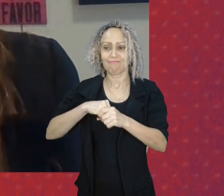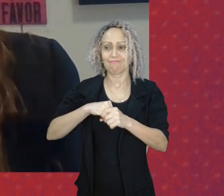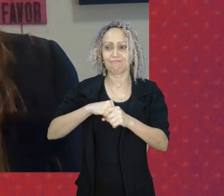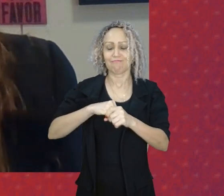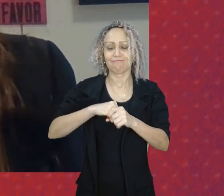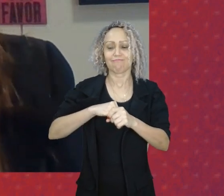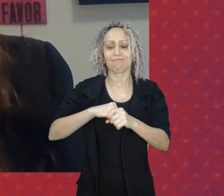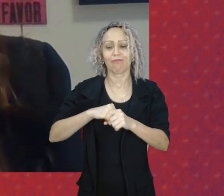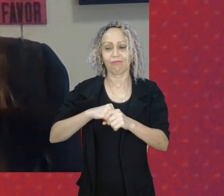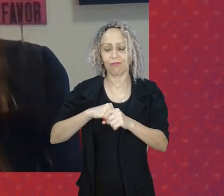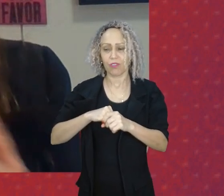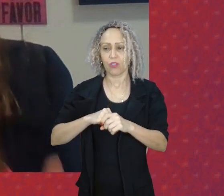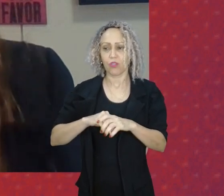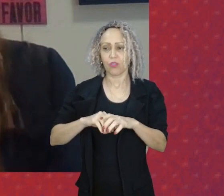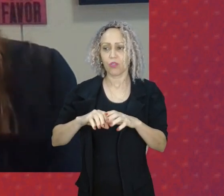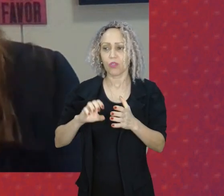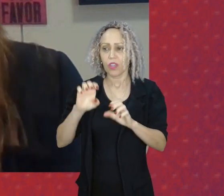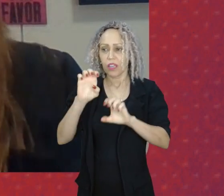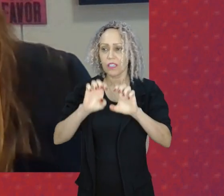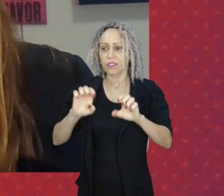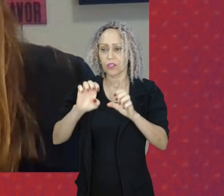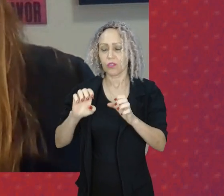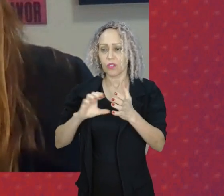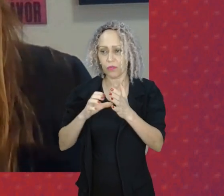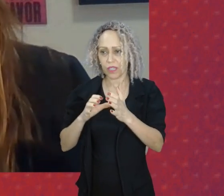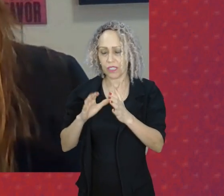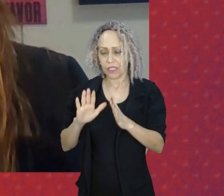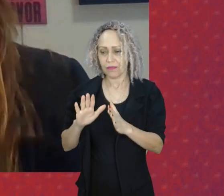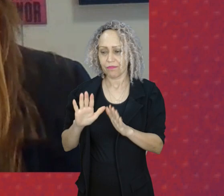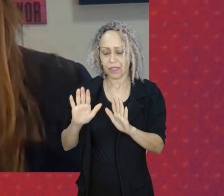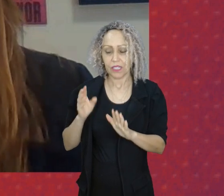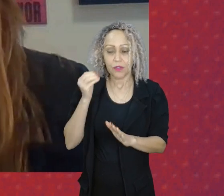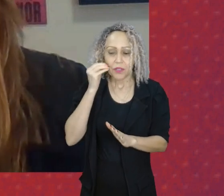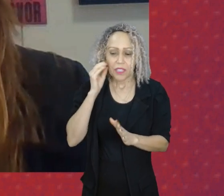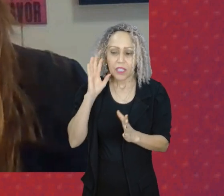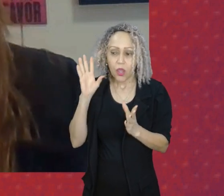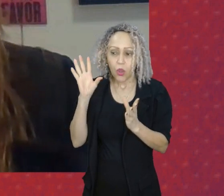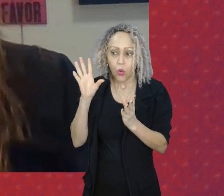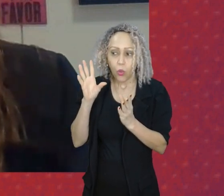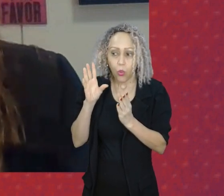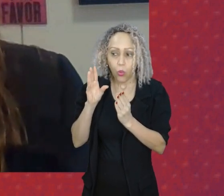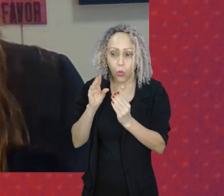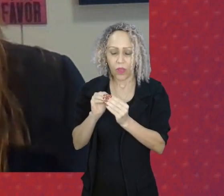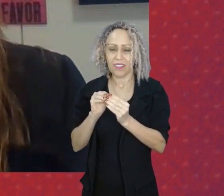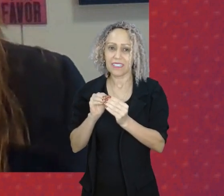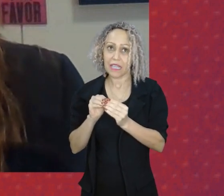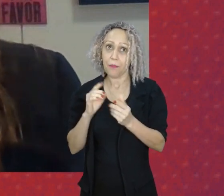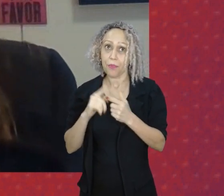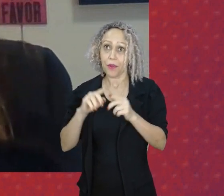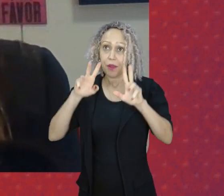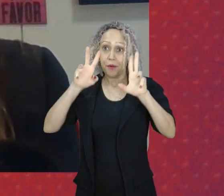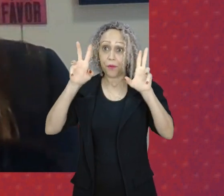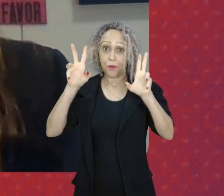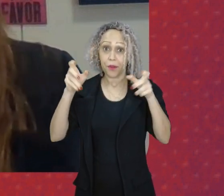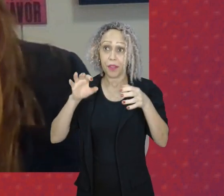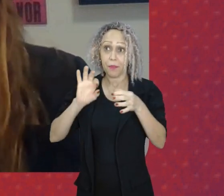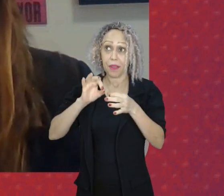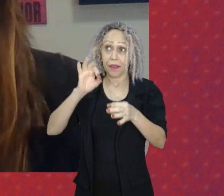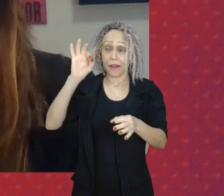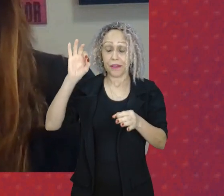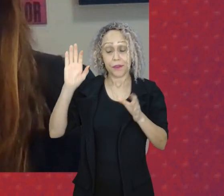aqui, estou tentando resumir muito, né, nessa aula, a gente poderia se debruçar por muito mais tempo sobre todos esses